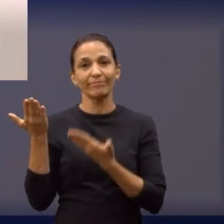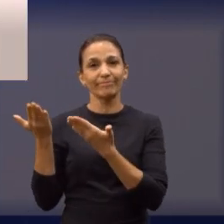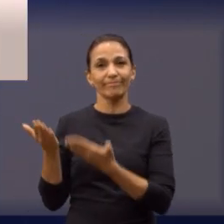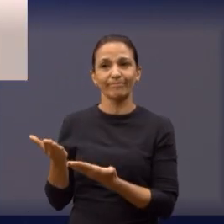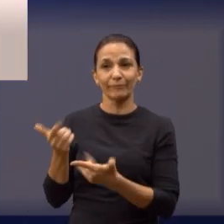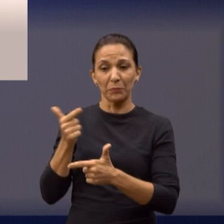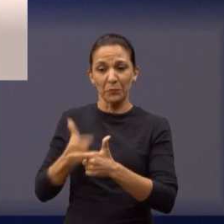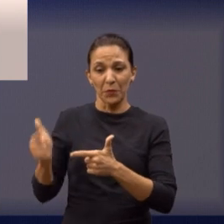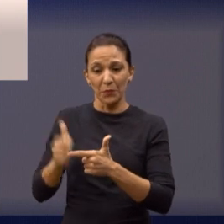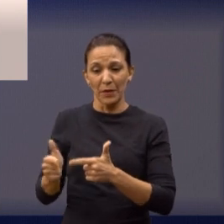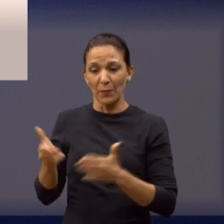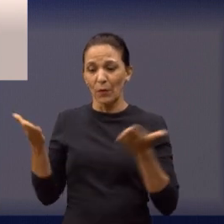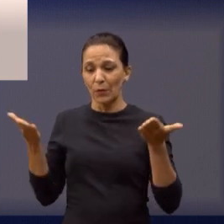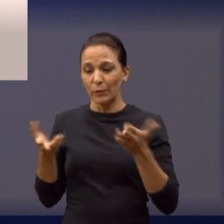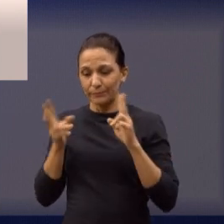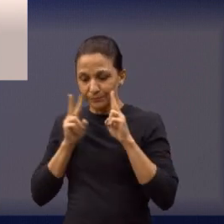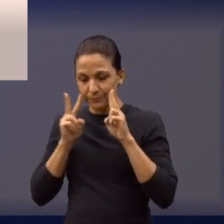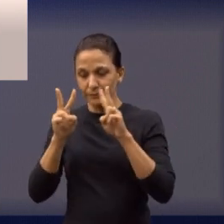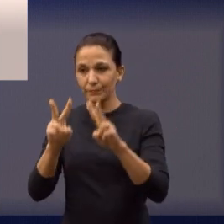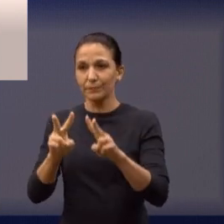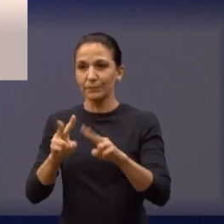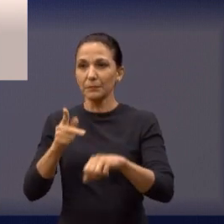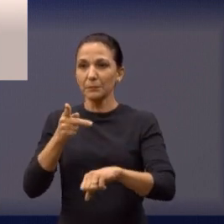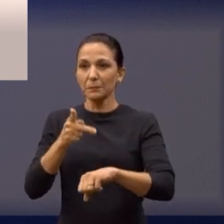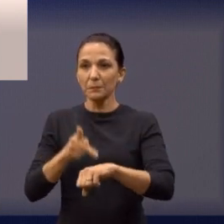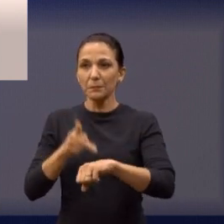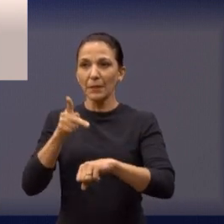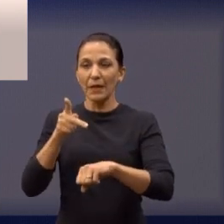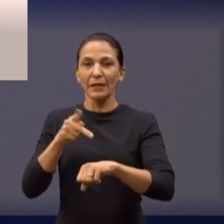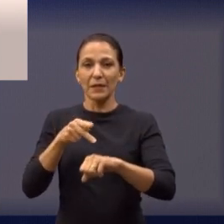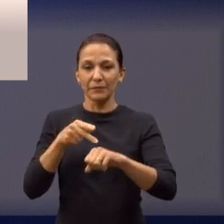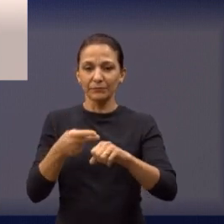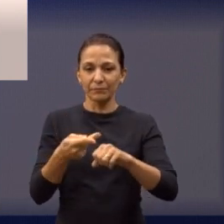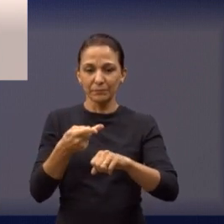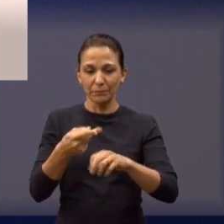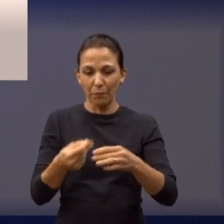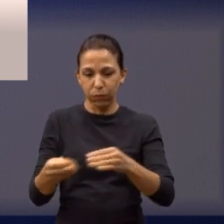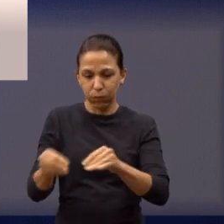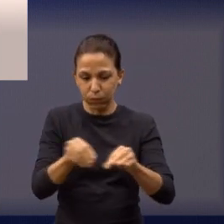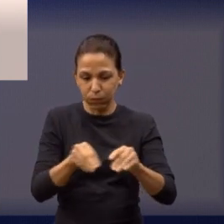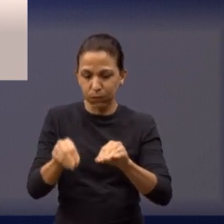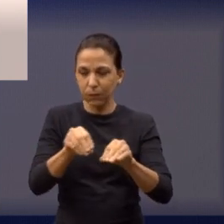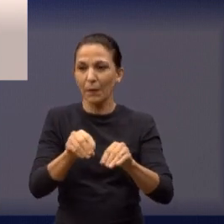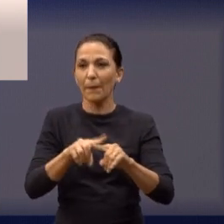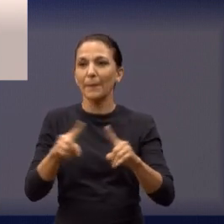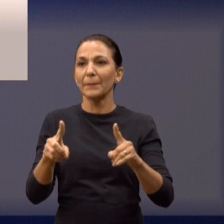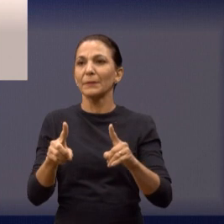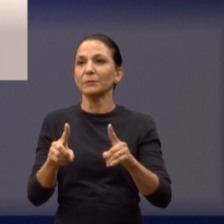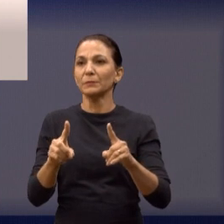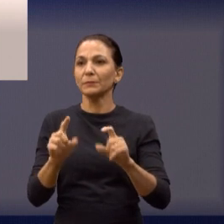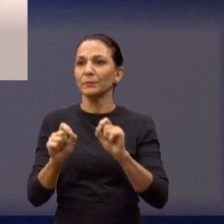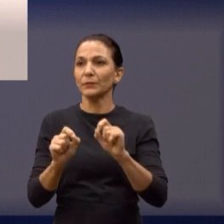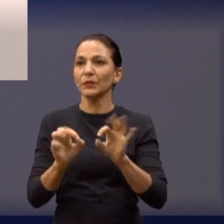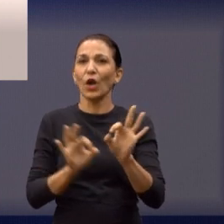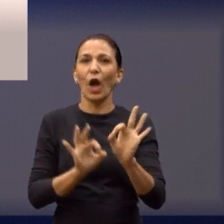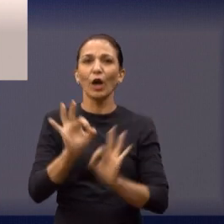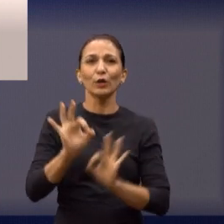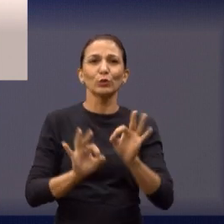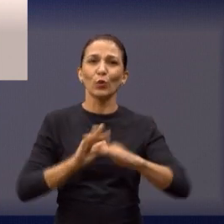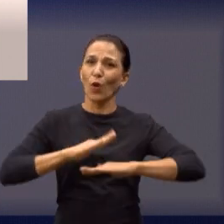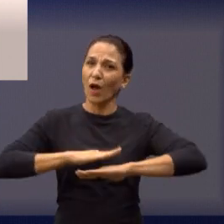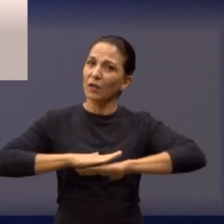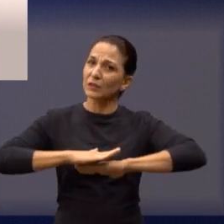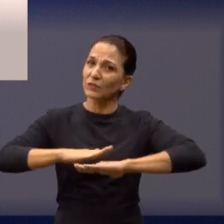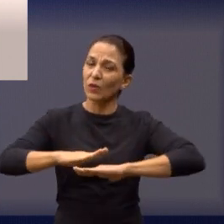Joaquim Vieira dos Santos eu passei lá hoje as pedras puseram as pedras britadas enfim mas não fizer a repara